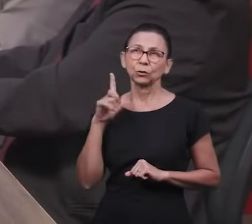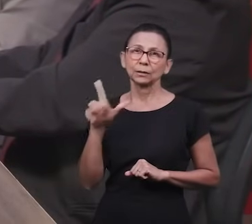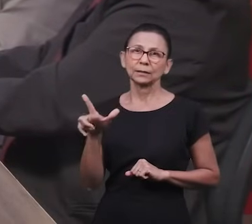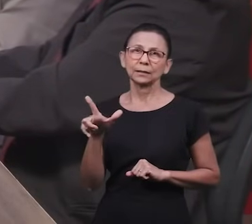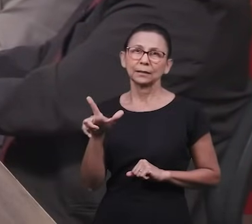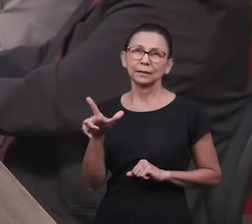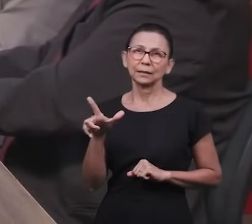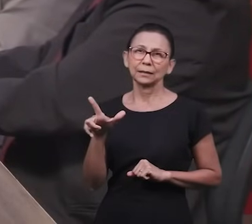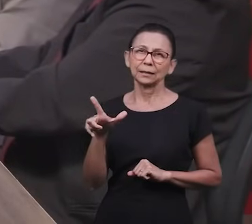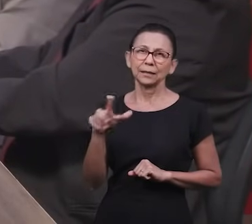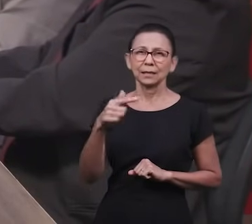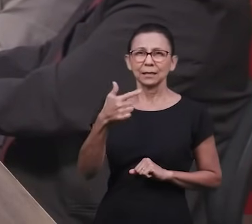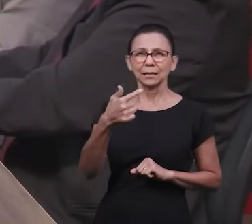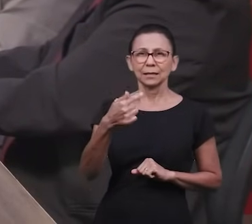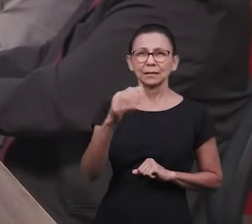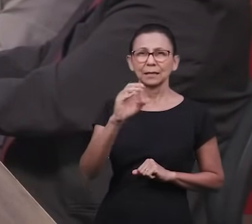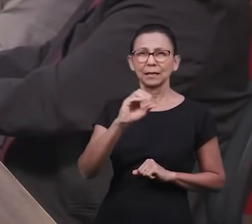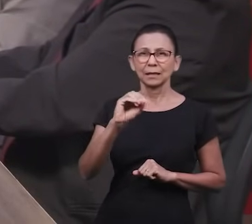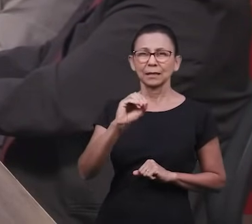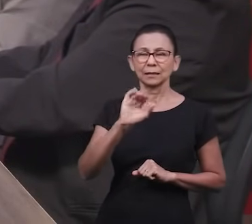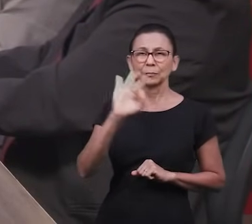pontuações, eu tinha conseguido